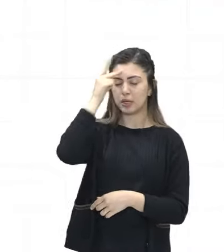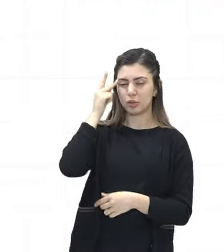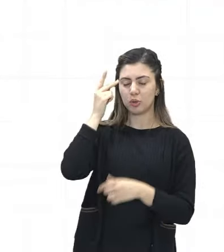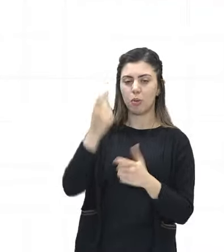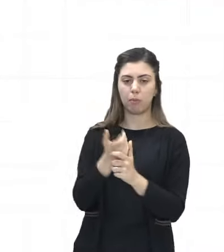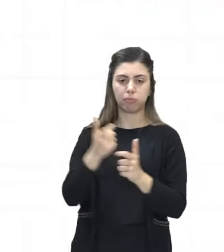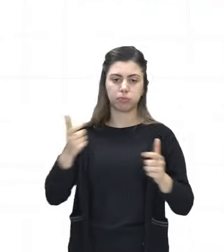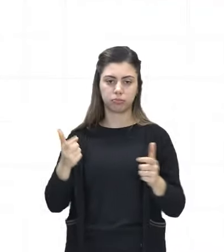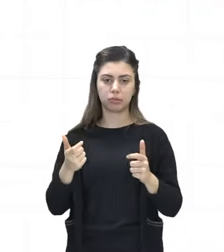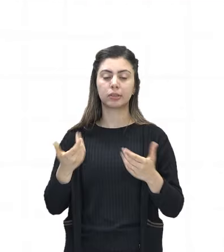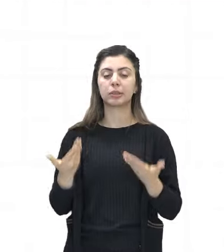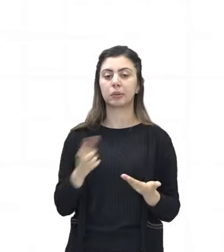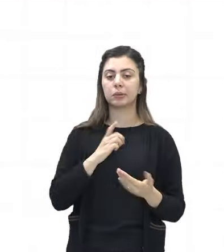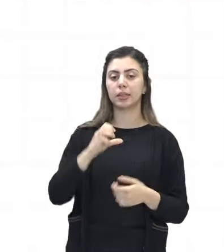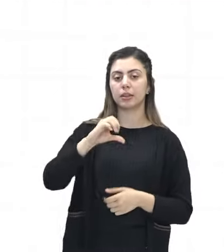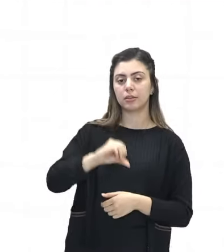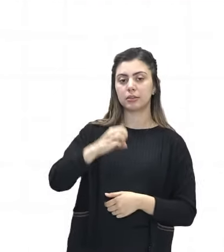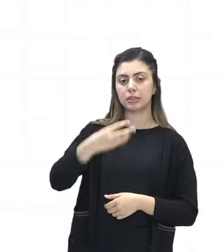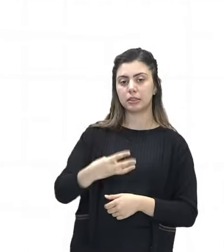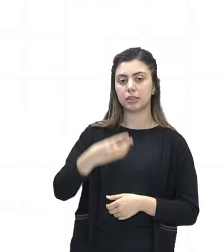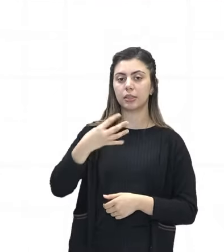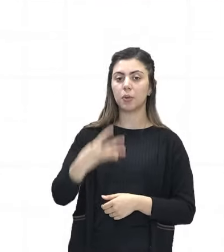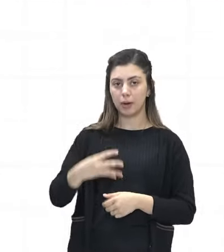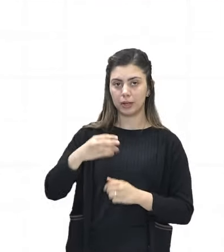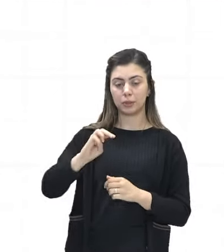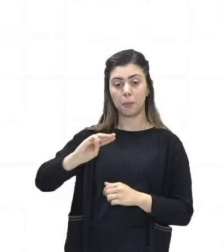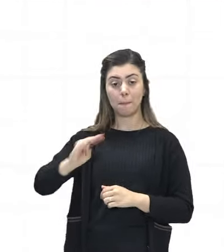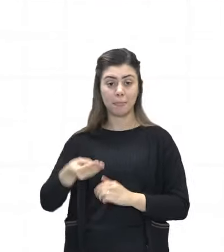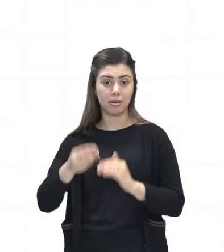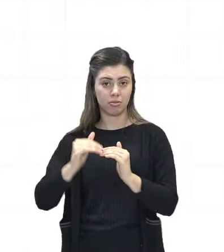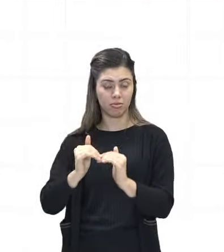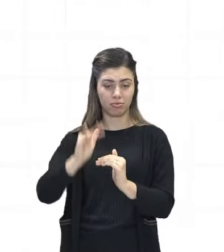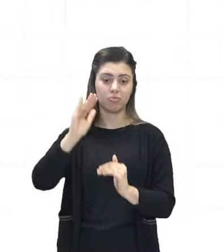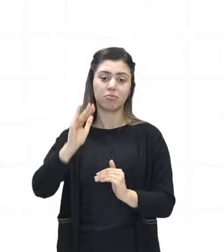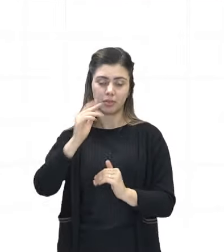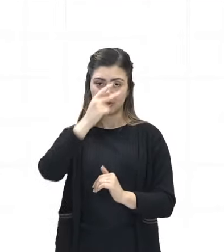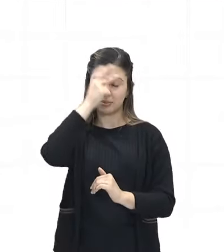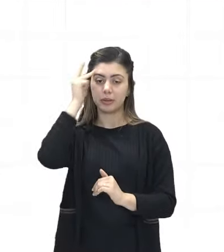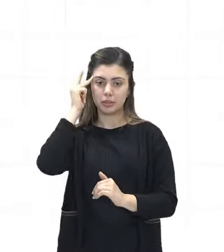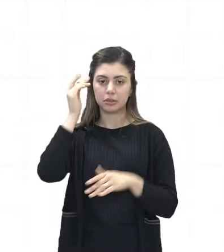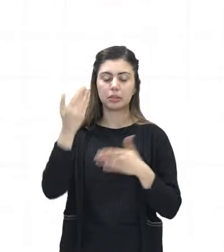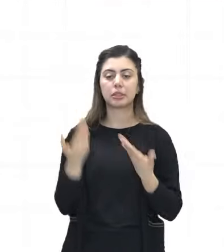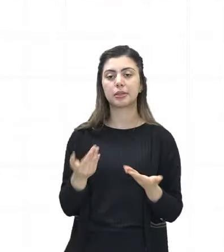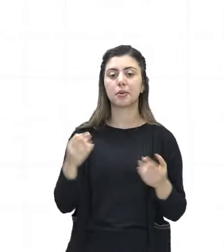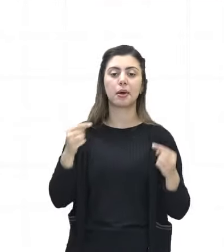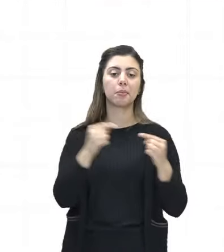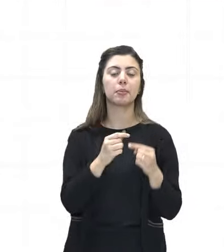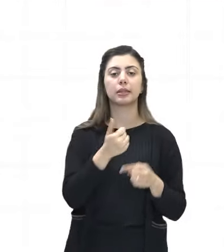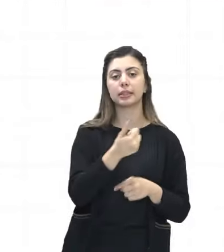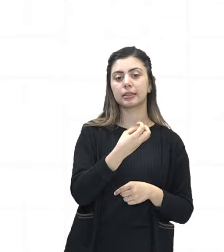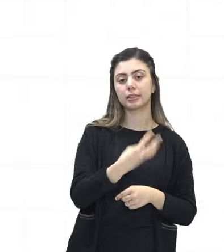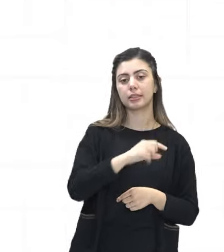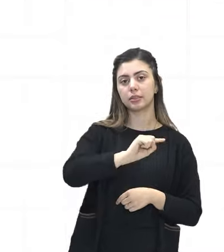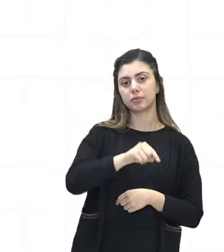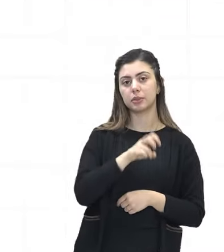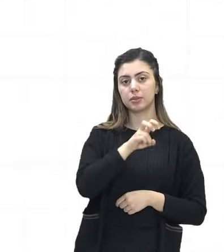população superior a 934 milhões de pessoas isso representa 13